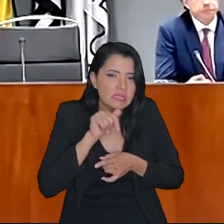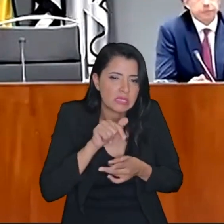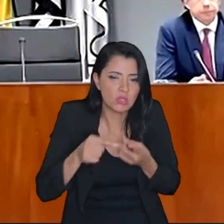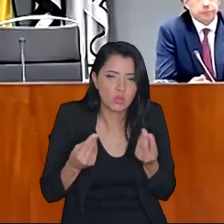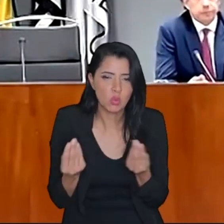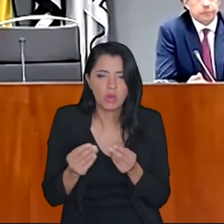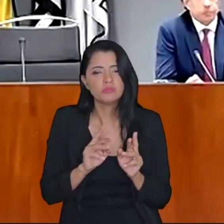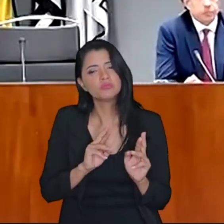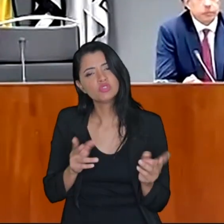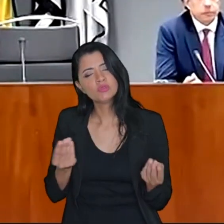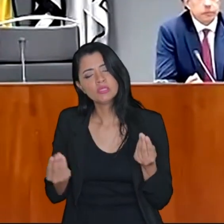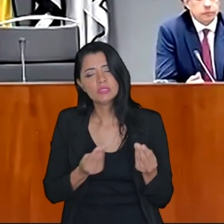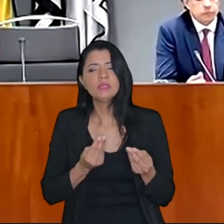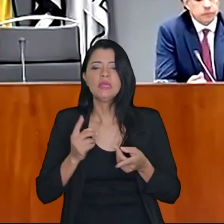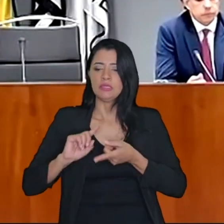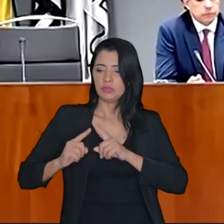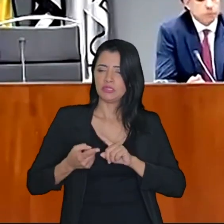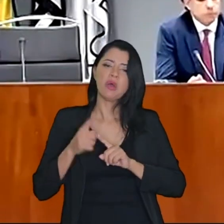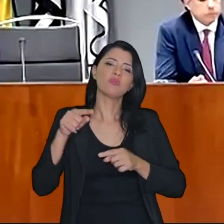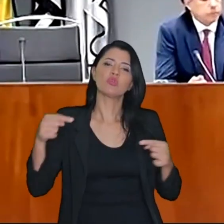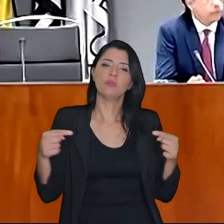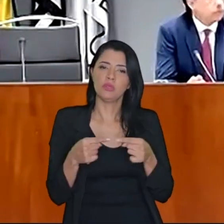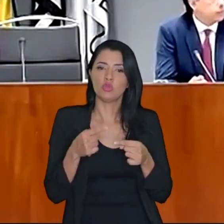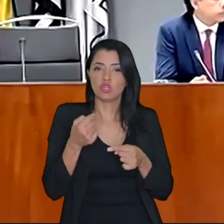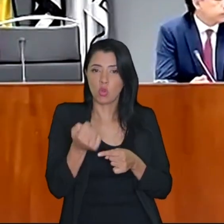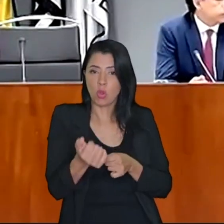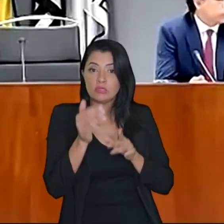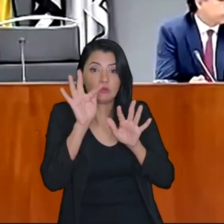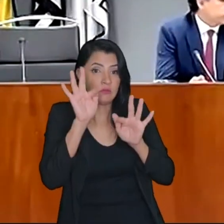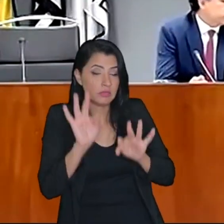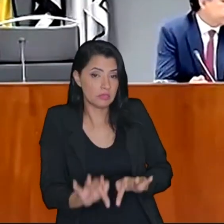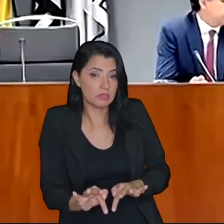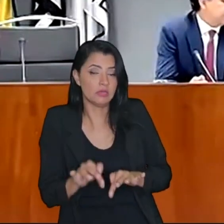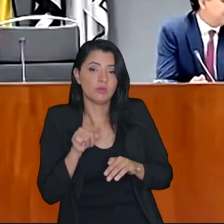de negociar prazo de progressão, isso faz sentido. Já estou terminando aqui.